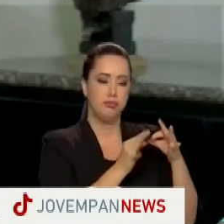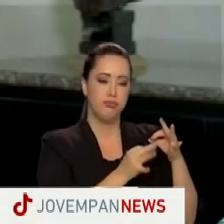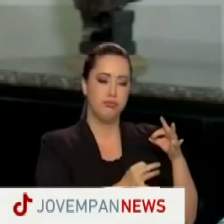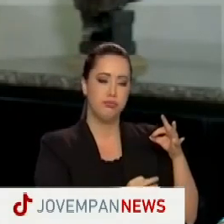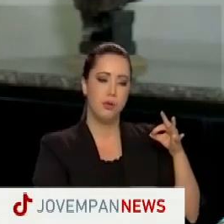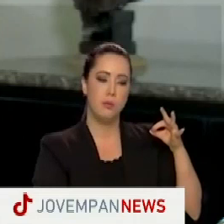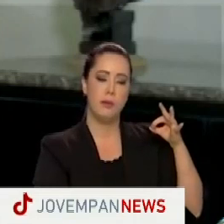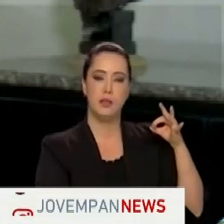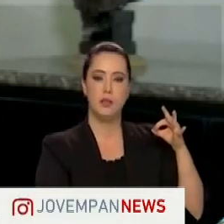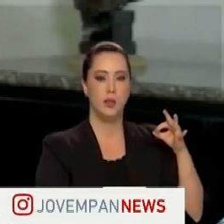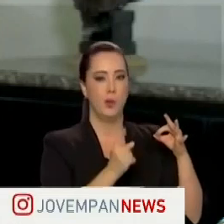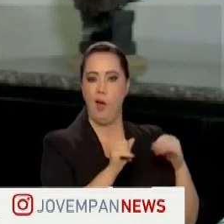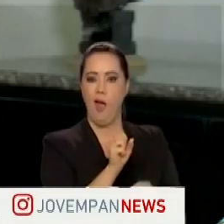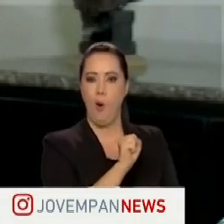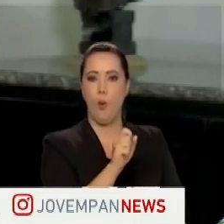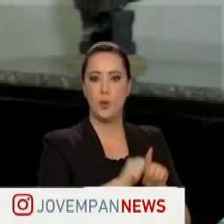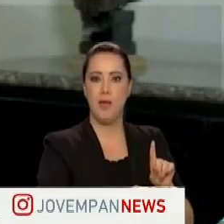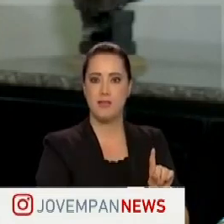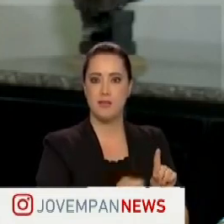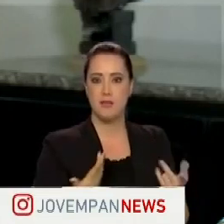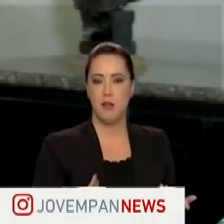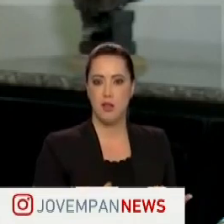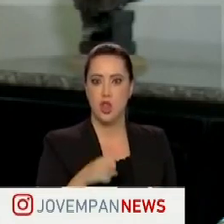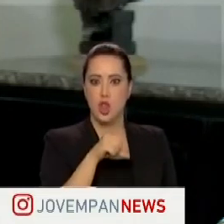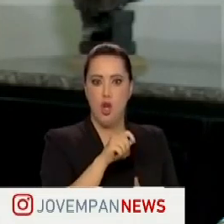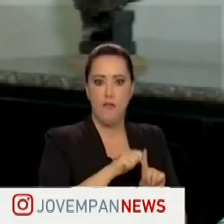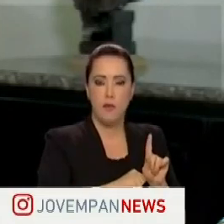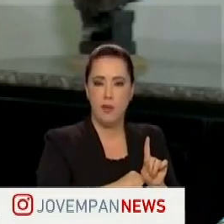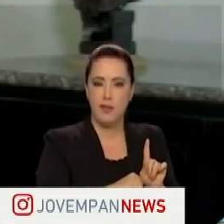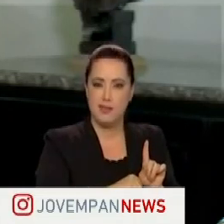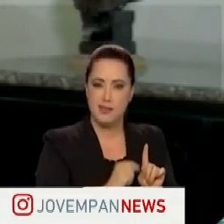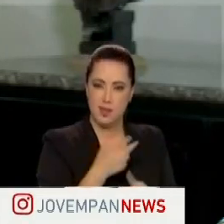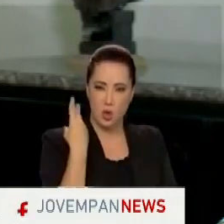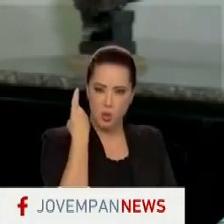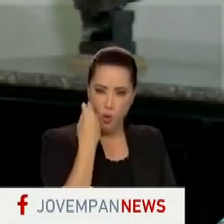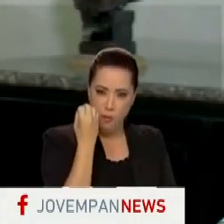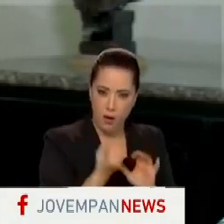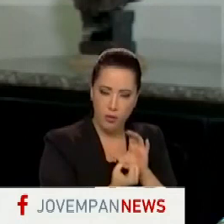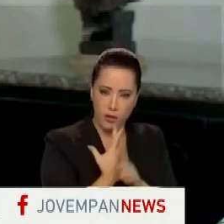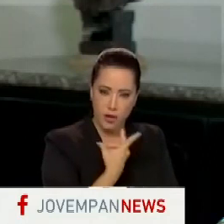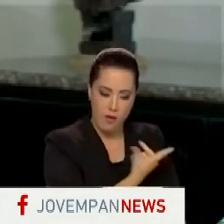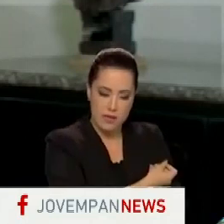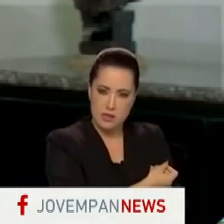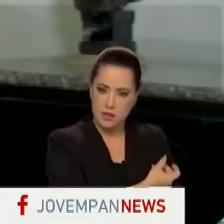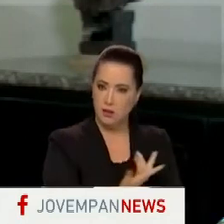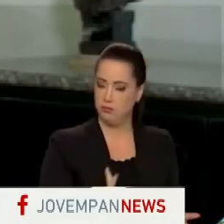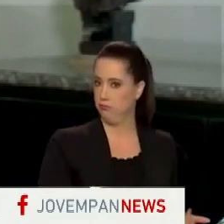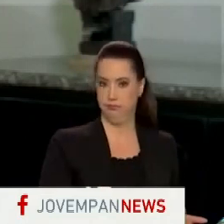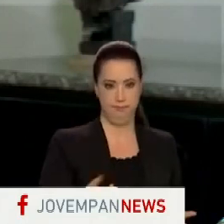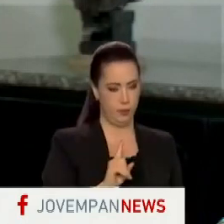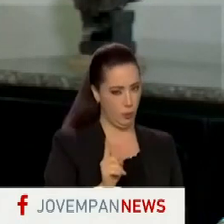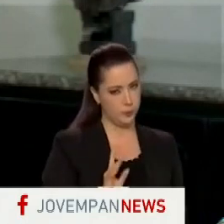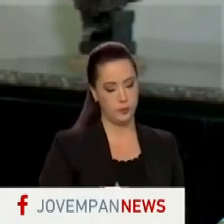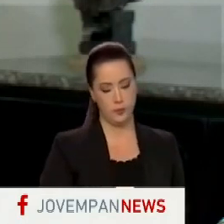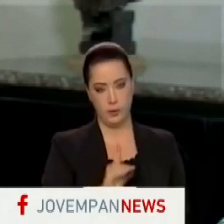evento. O Exército afirmou que agiu conforme a lei de acesso à informação ao impor o sigilo. Ao justificar a retirada desse sigilo, a